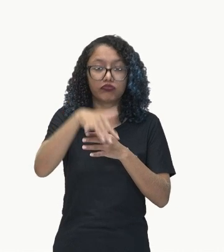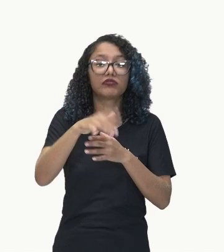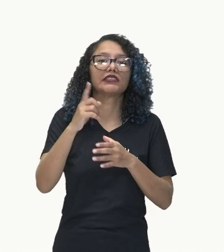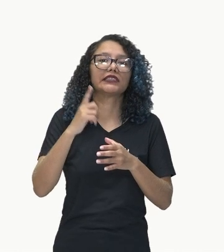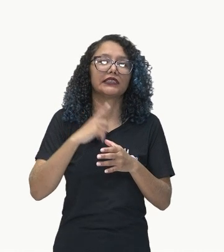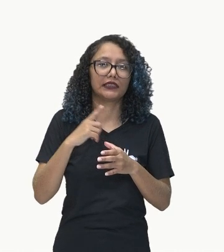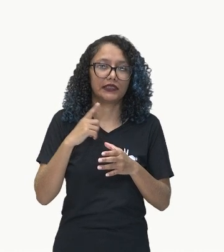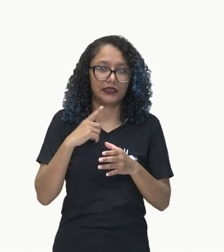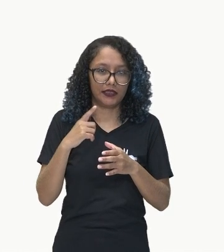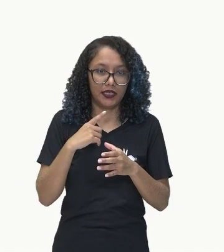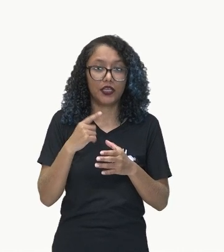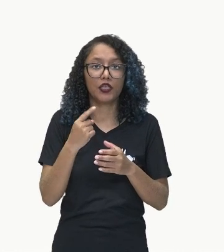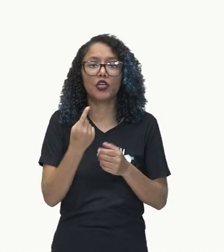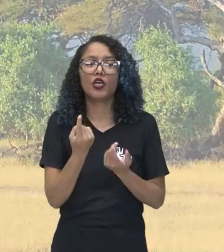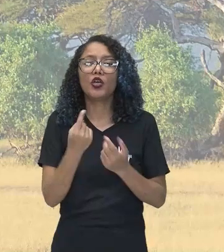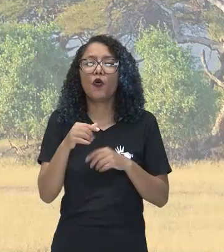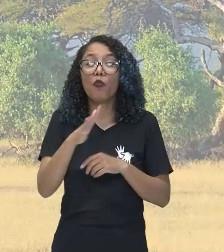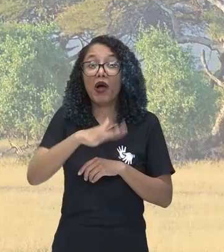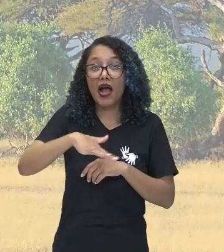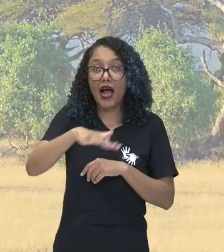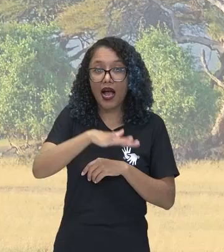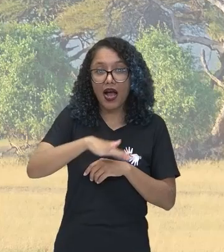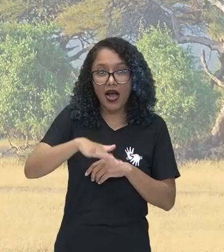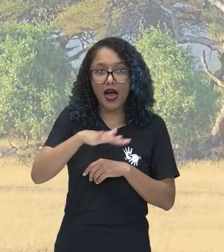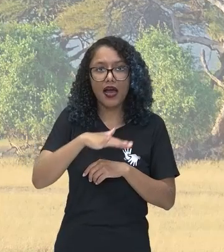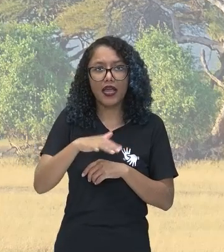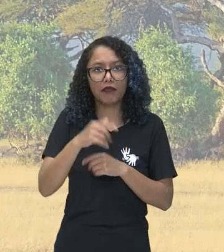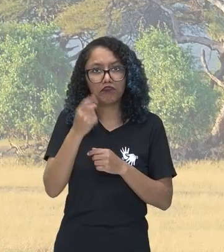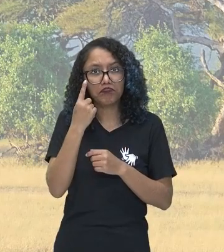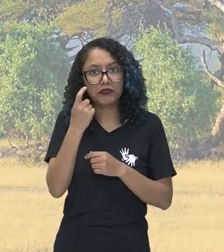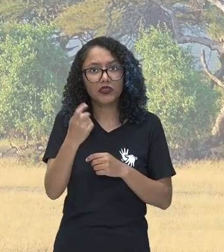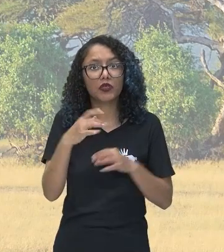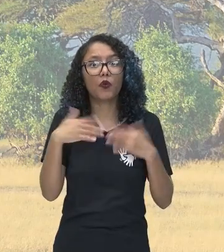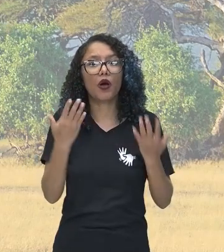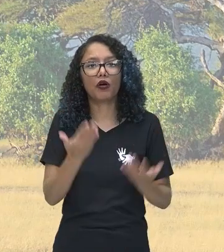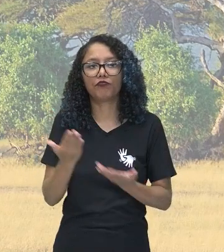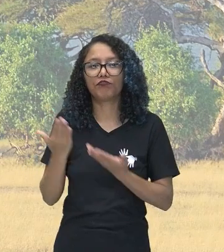África que chama muito atenção, gente, vai ser o Monte